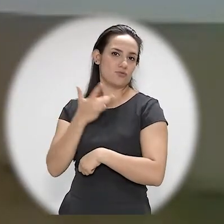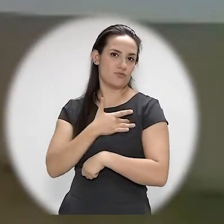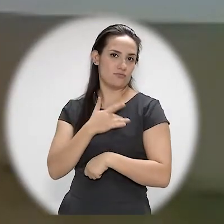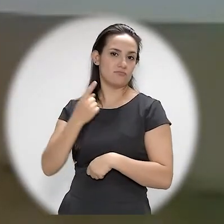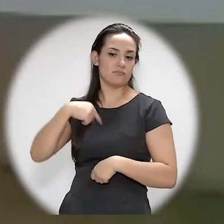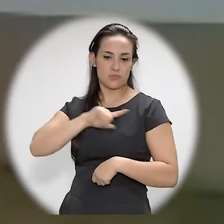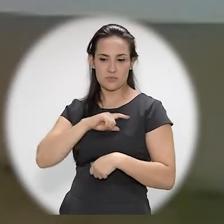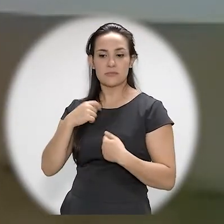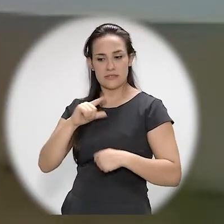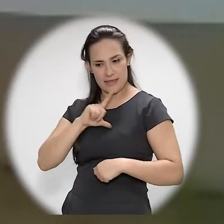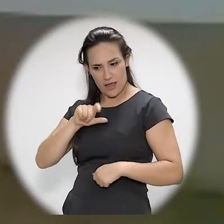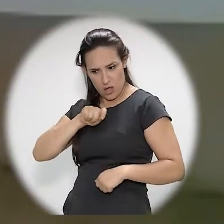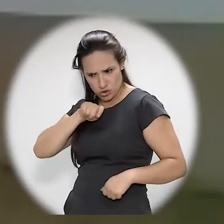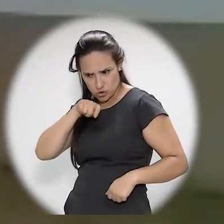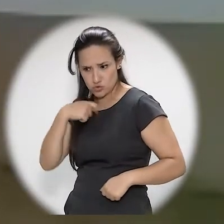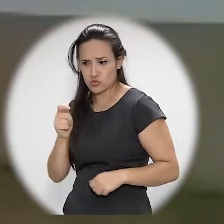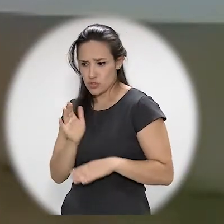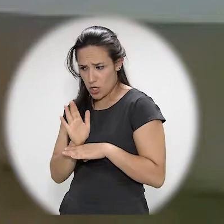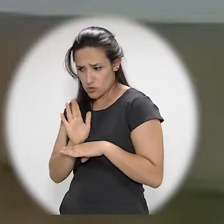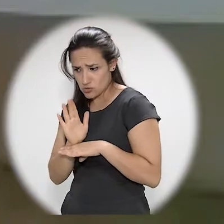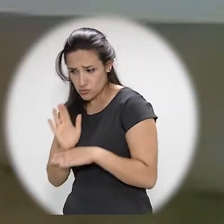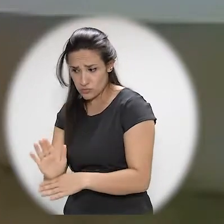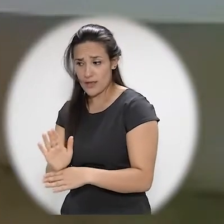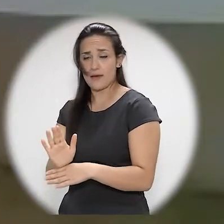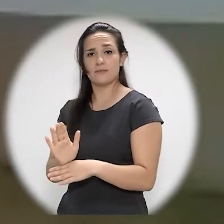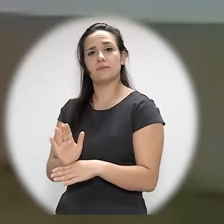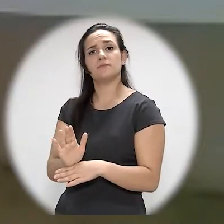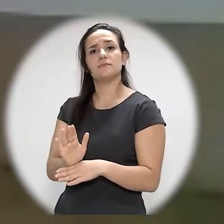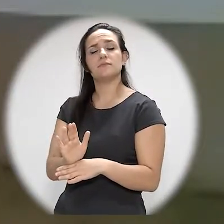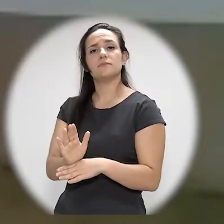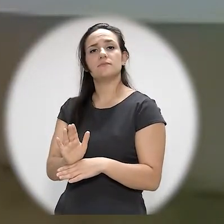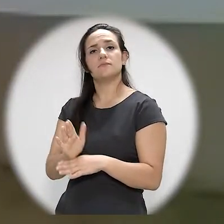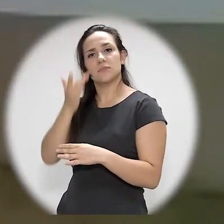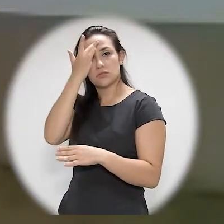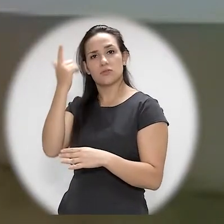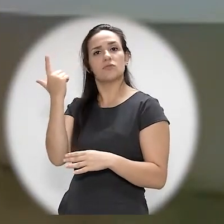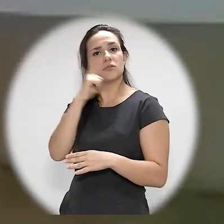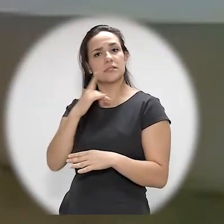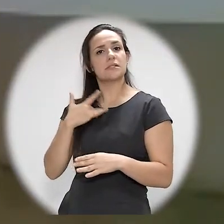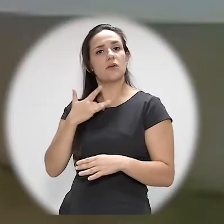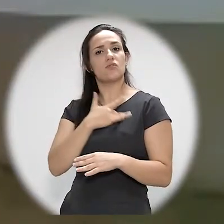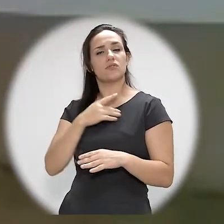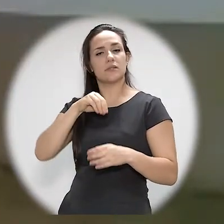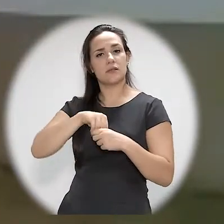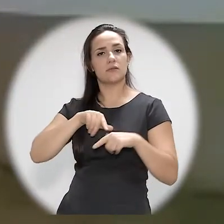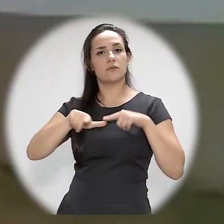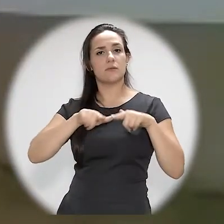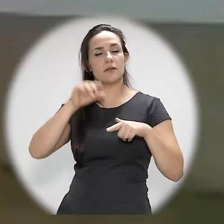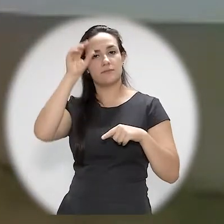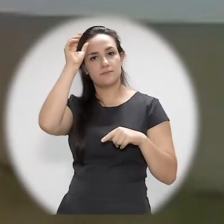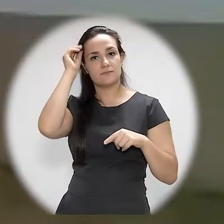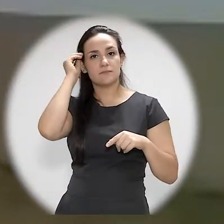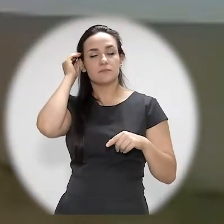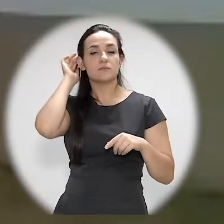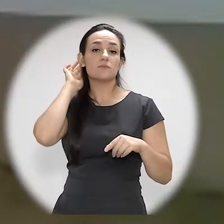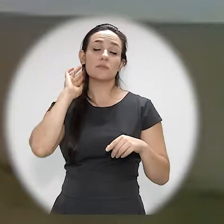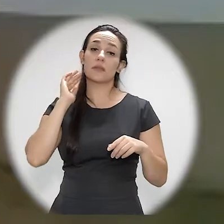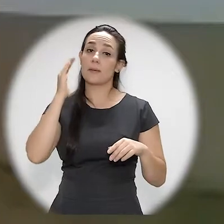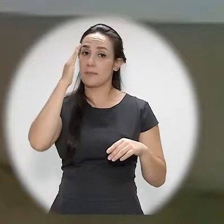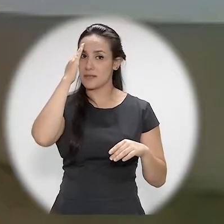precisa atuar positivamente no sentido de construir as condições que promovem a saúde no trabalho.